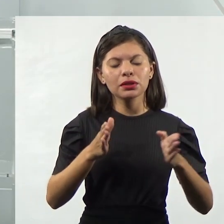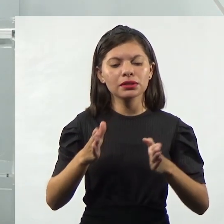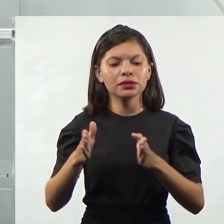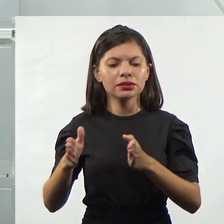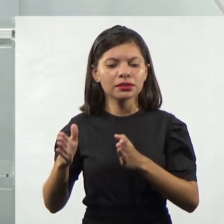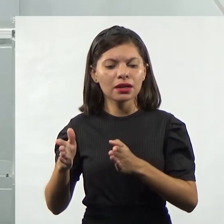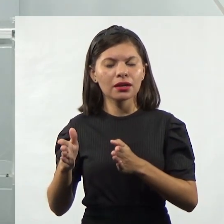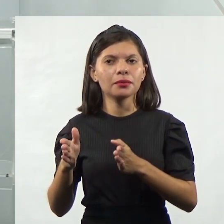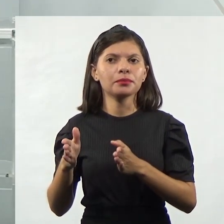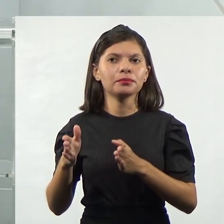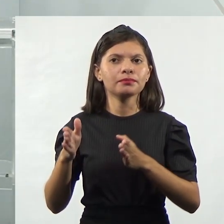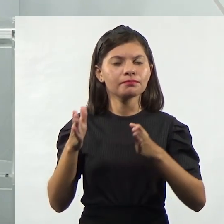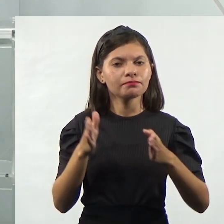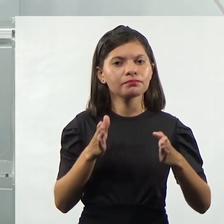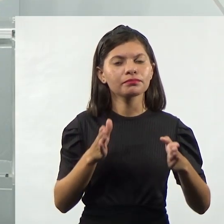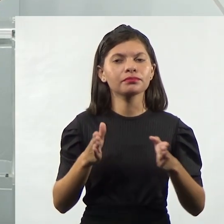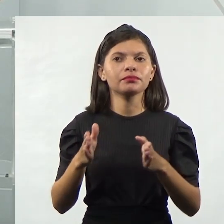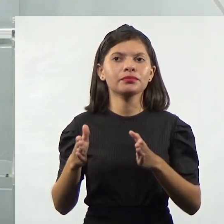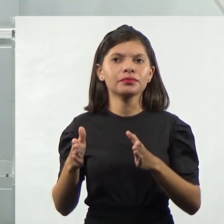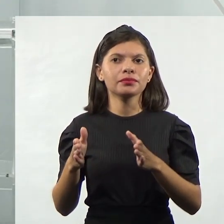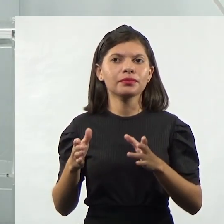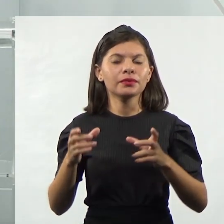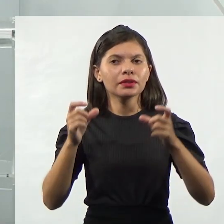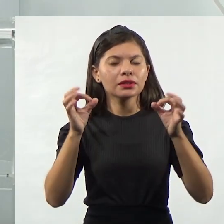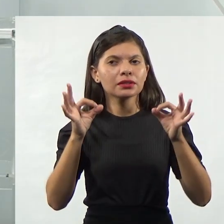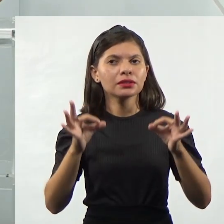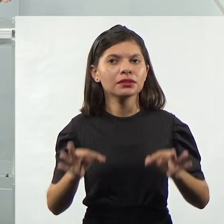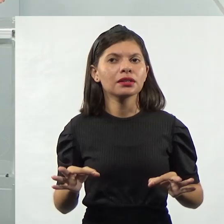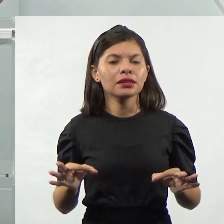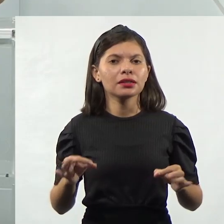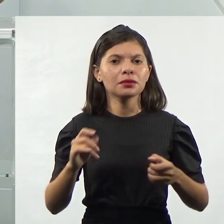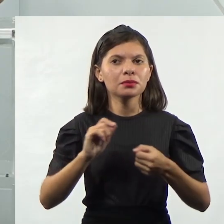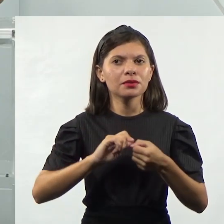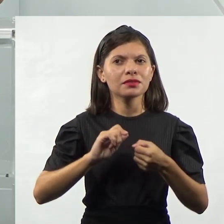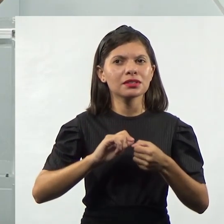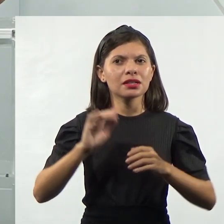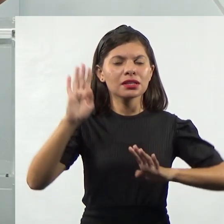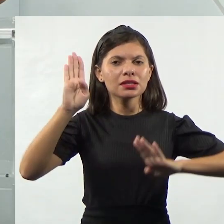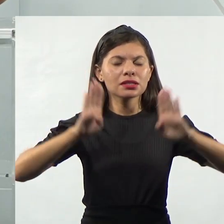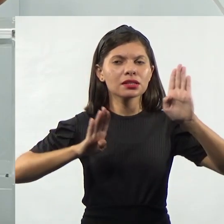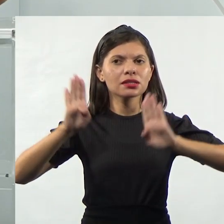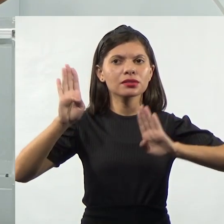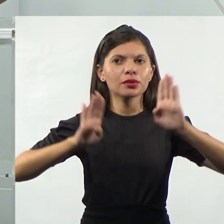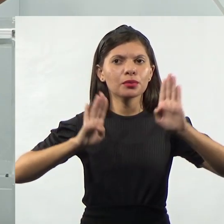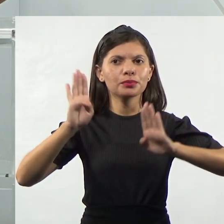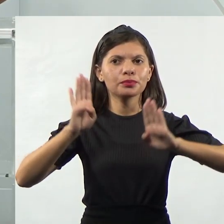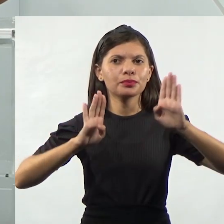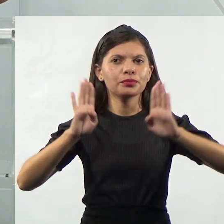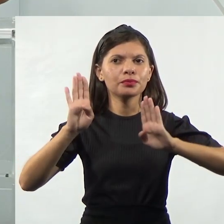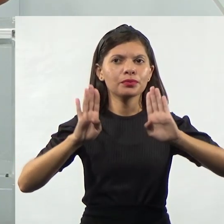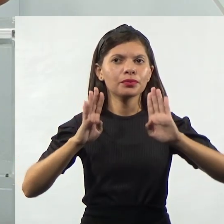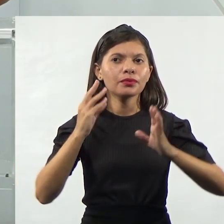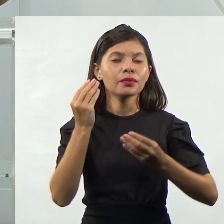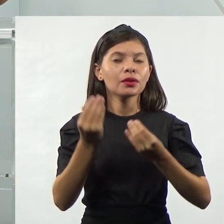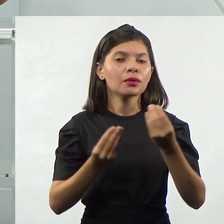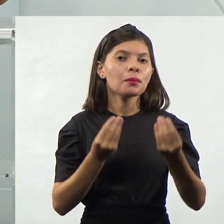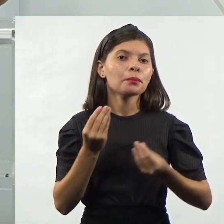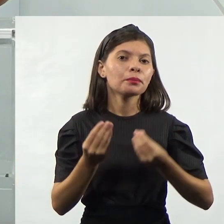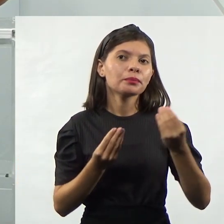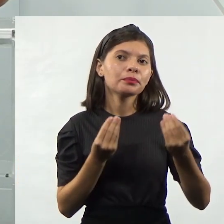planejamento mesmo, né? Você se organizar de forma planejada para fazer licitação. Inclusive, mais uma